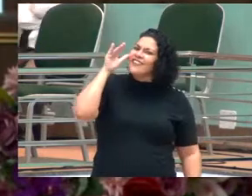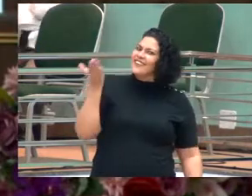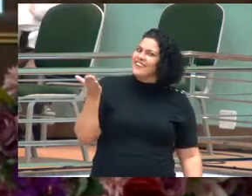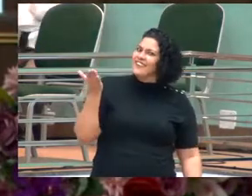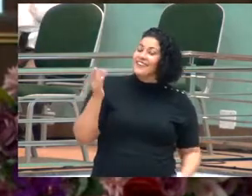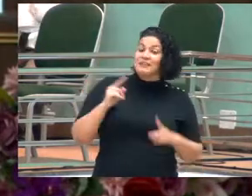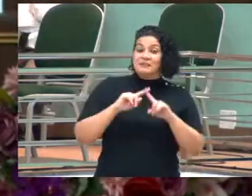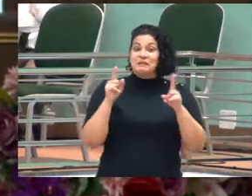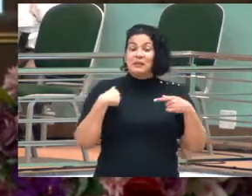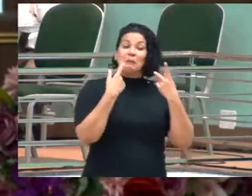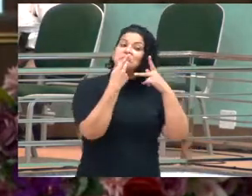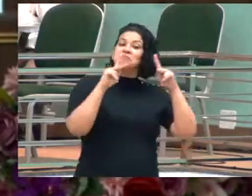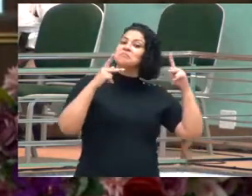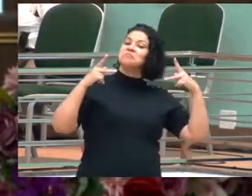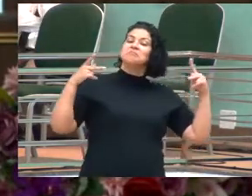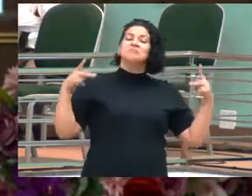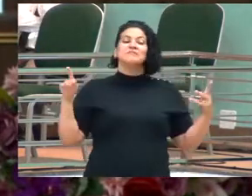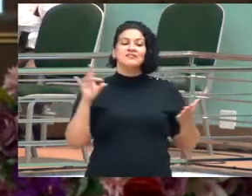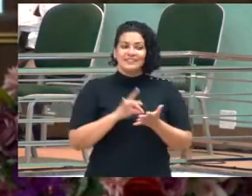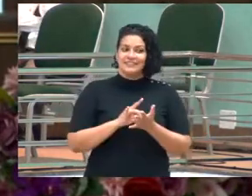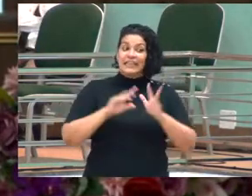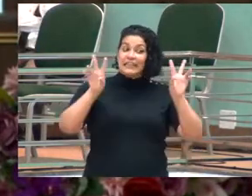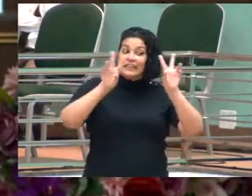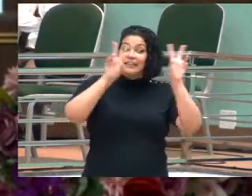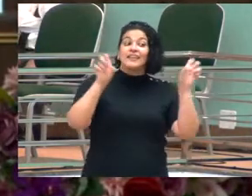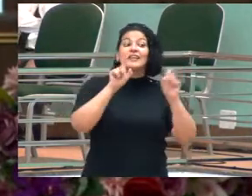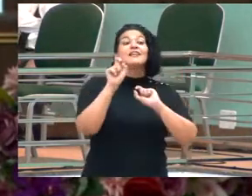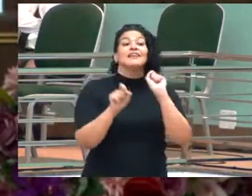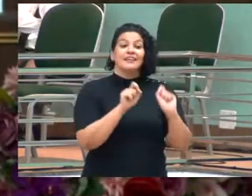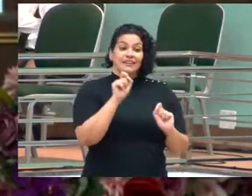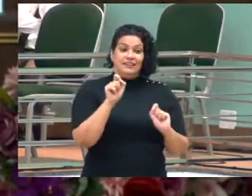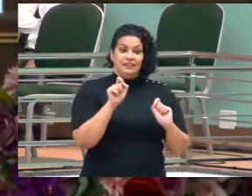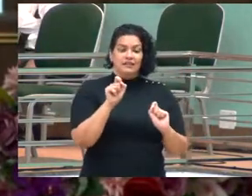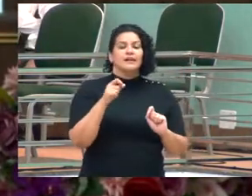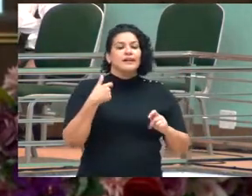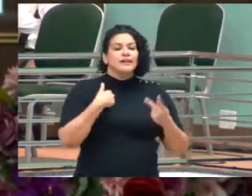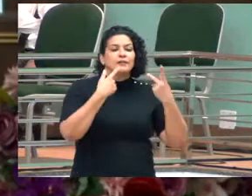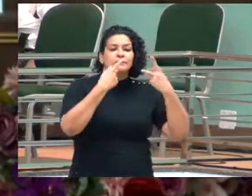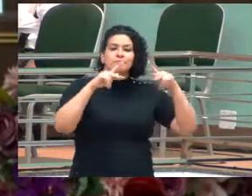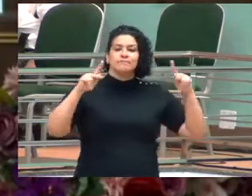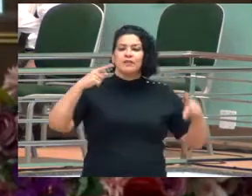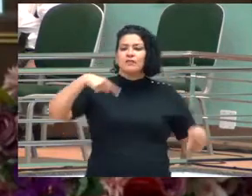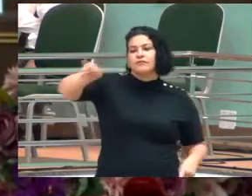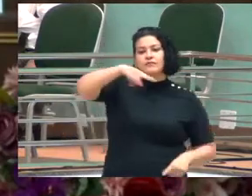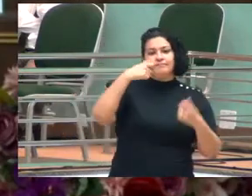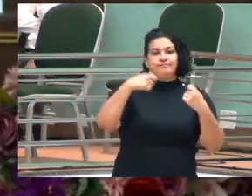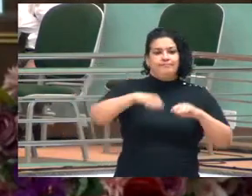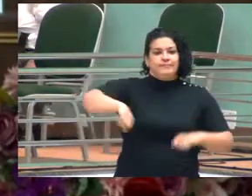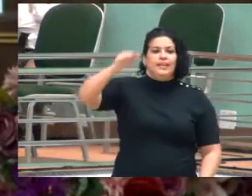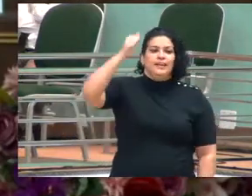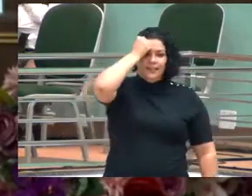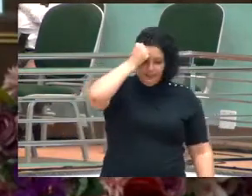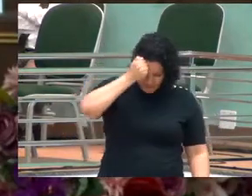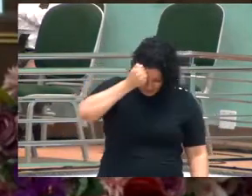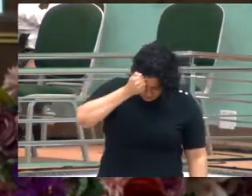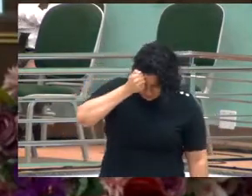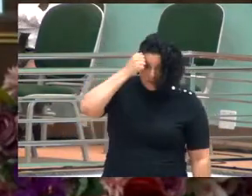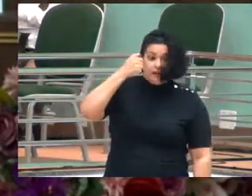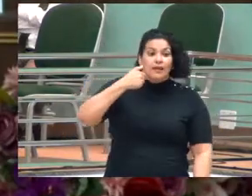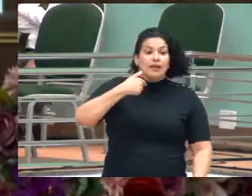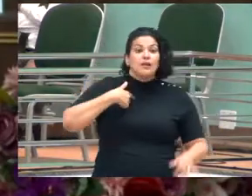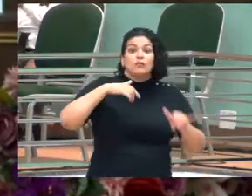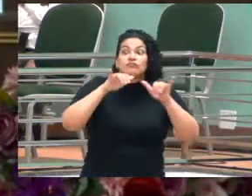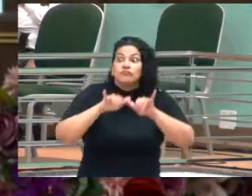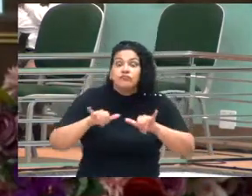mensagem muito palatável. Eu pregava sobre arrependimento. Eu dizia que